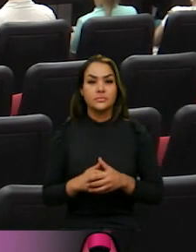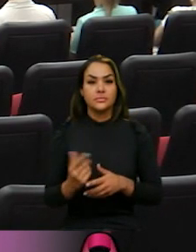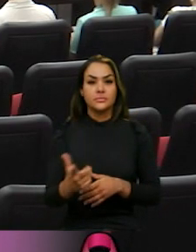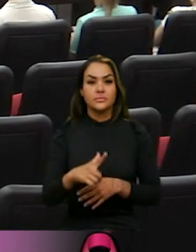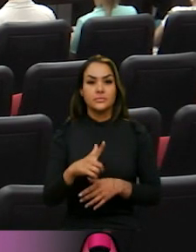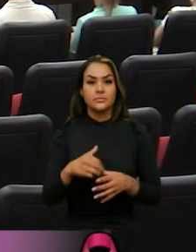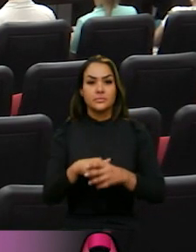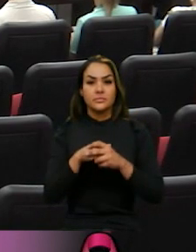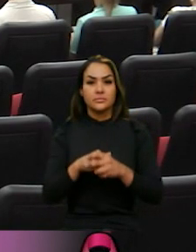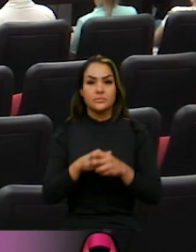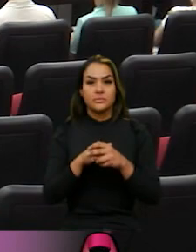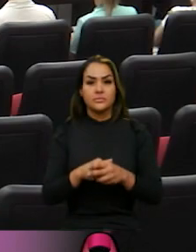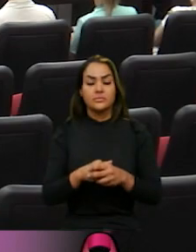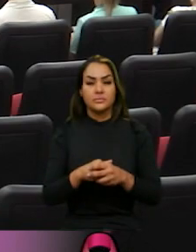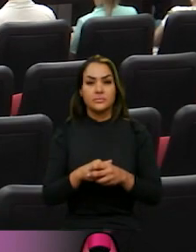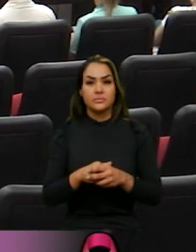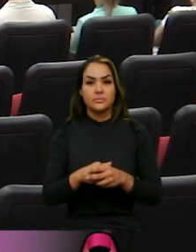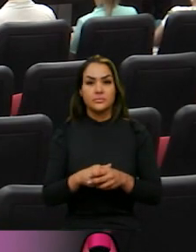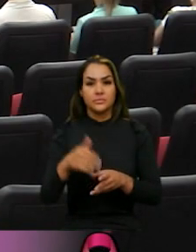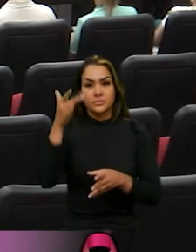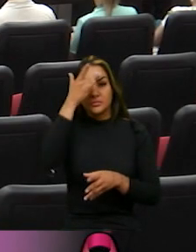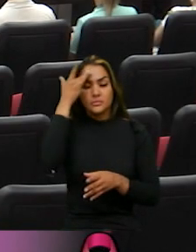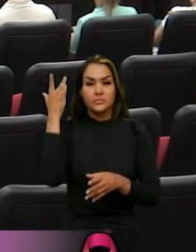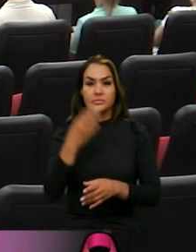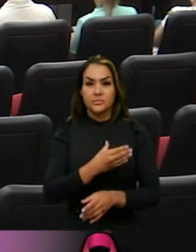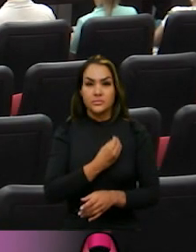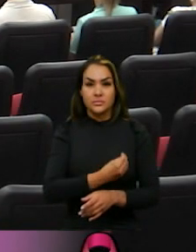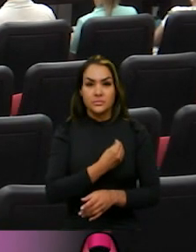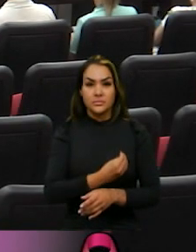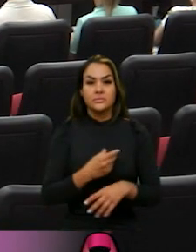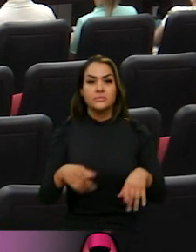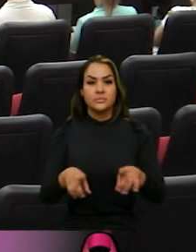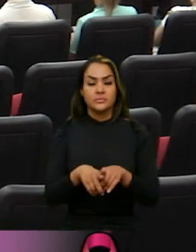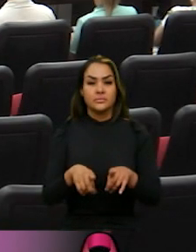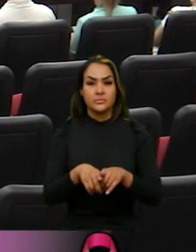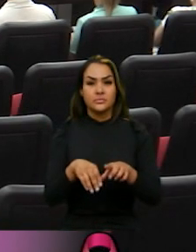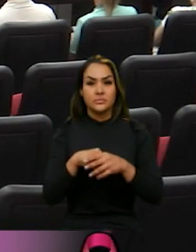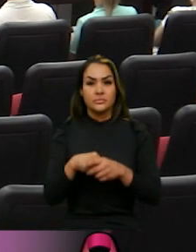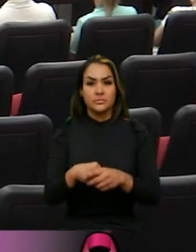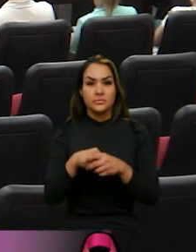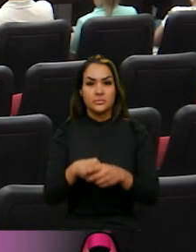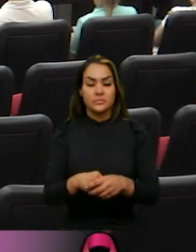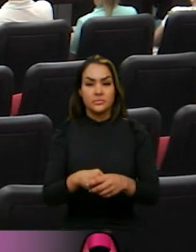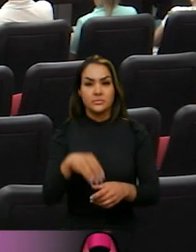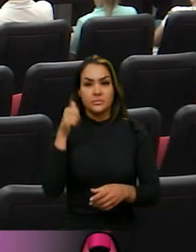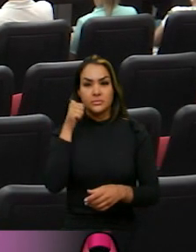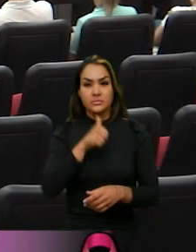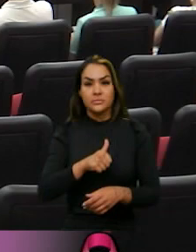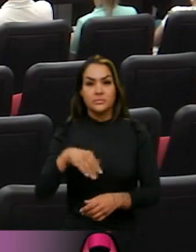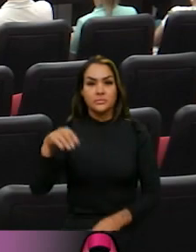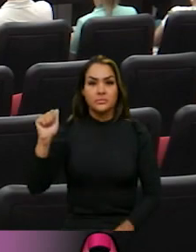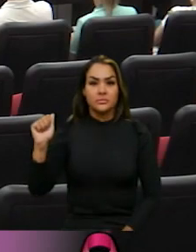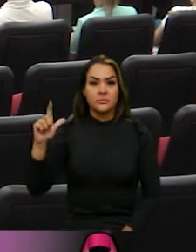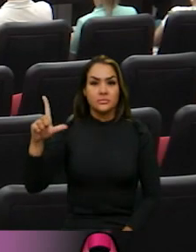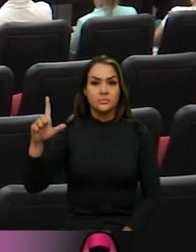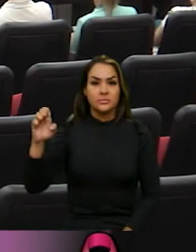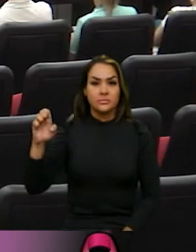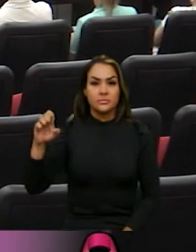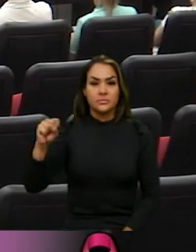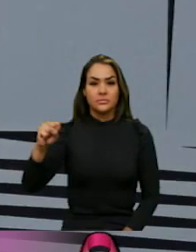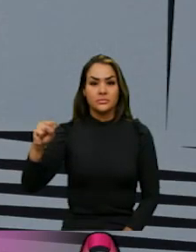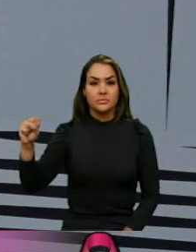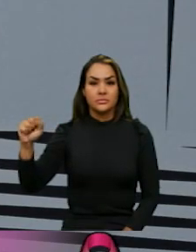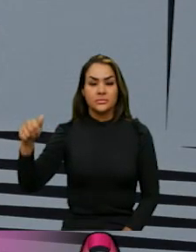vez, cumprimento a todos os presentes que estão aqui no plenário e também quero cumprimentar novamente a Alessandra, seu esposo, e todos que estão